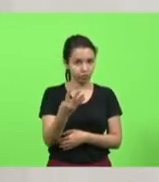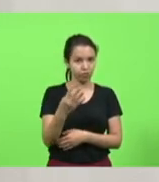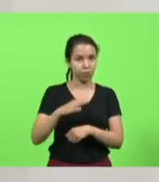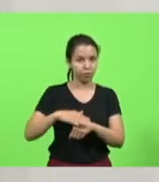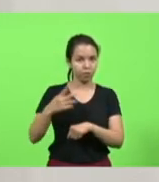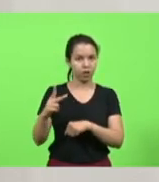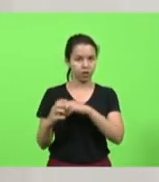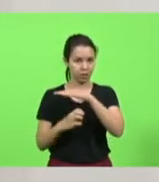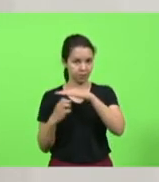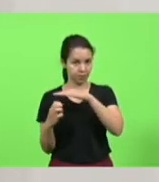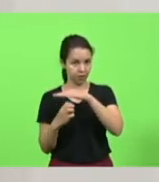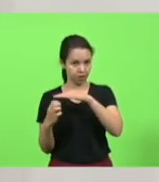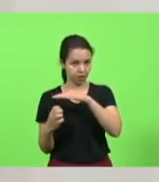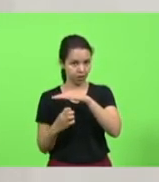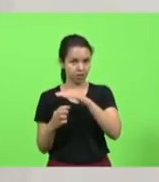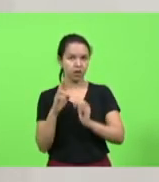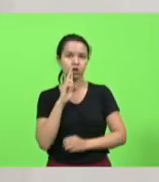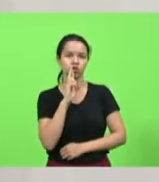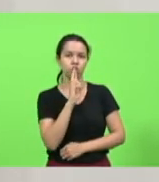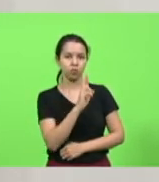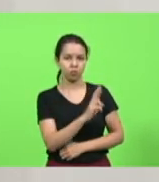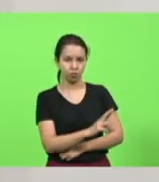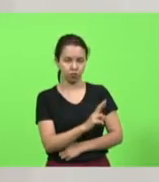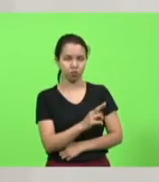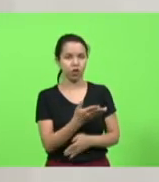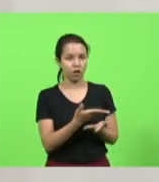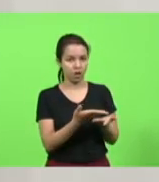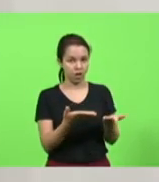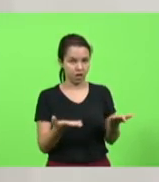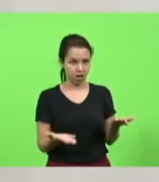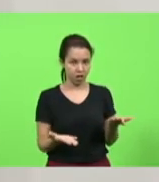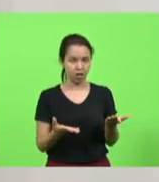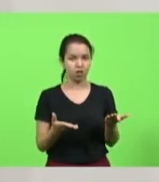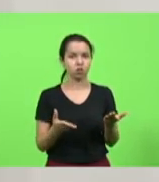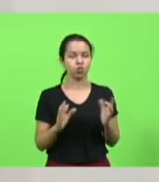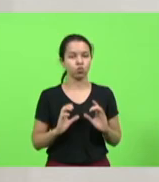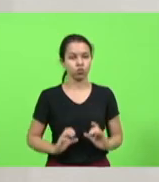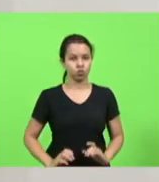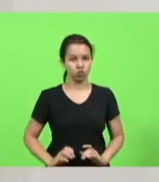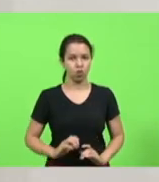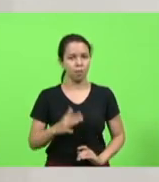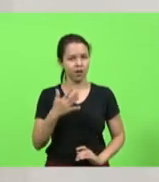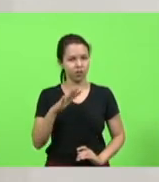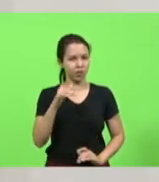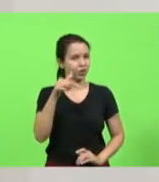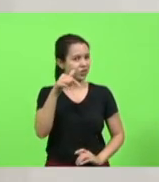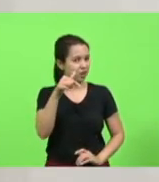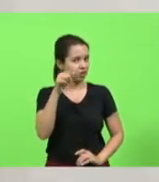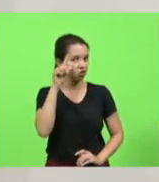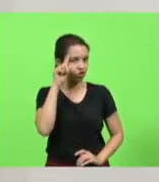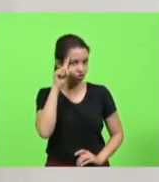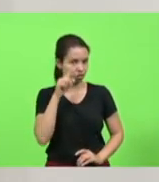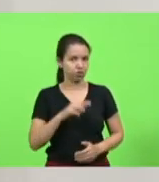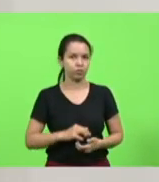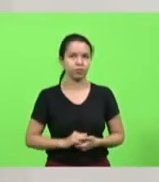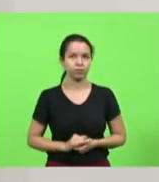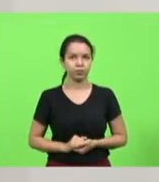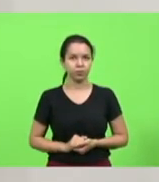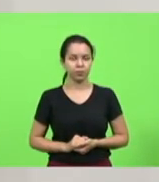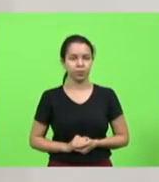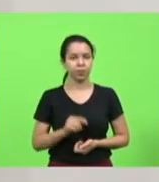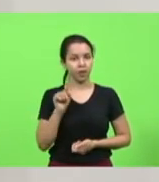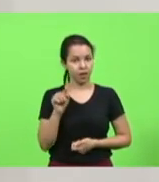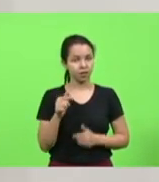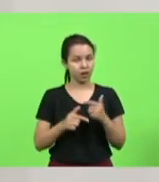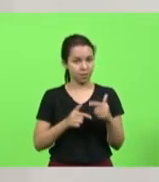pelas empresas que respondem às demandas dos consumidores em um prazo médio de 7 dias. Este serviço público